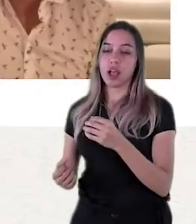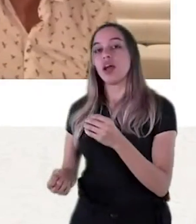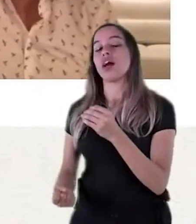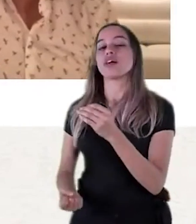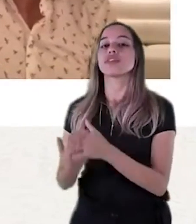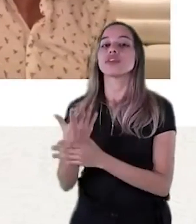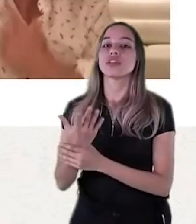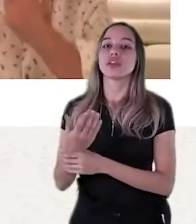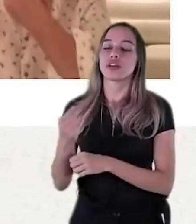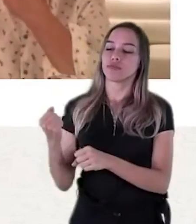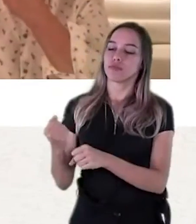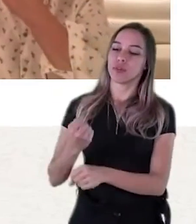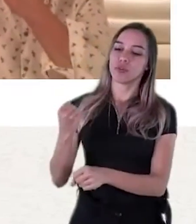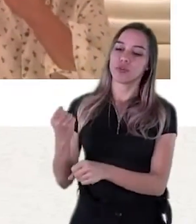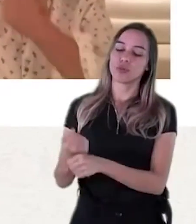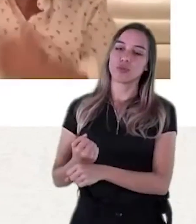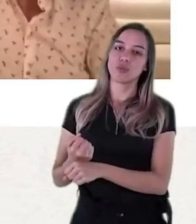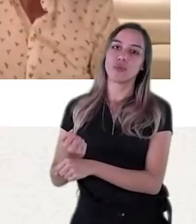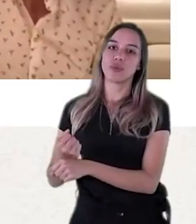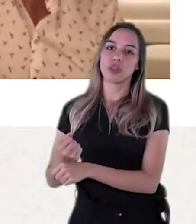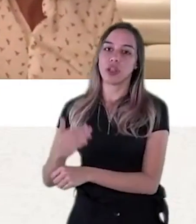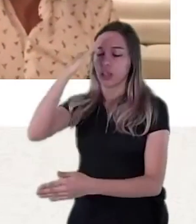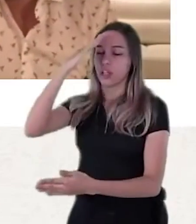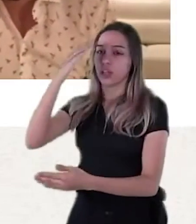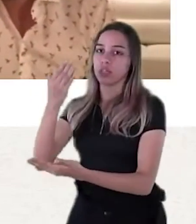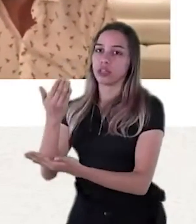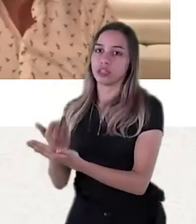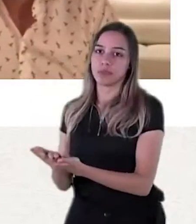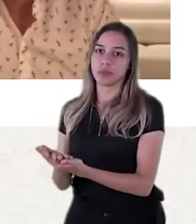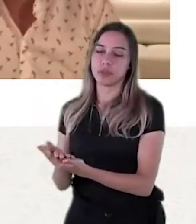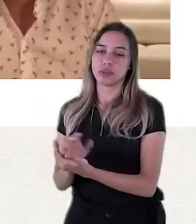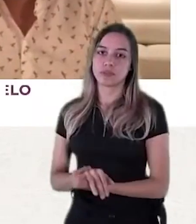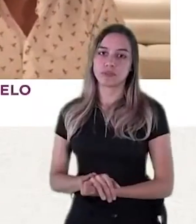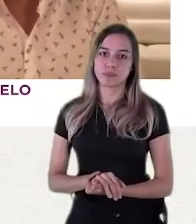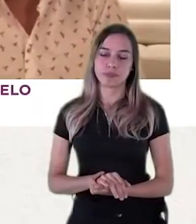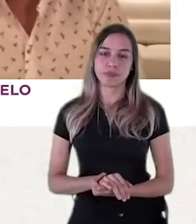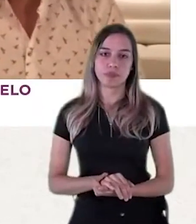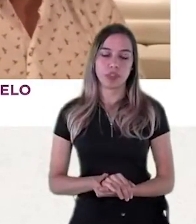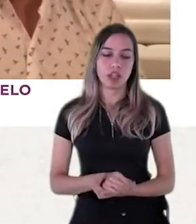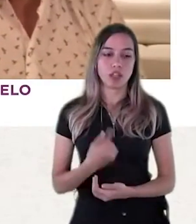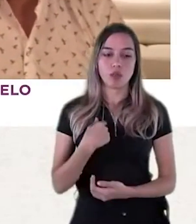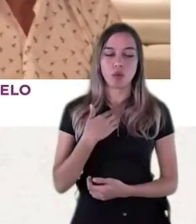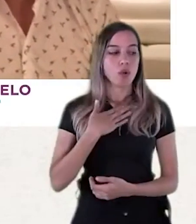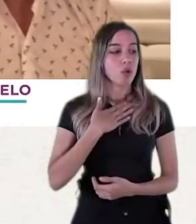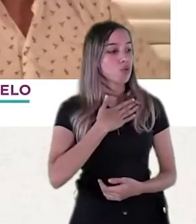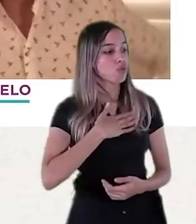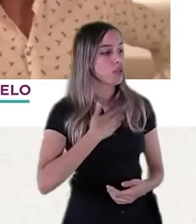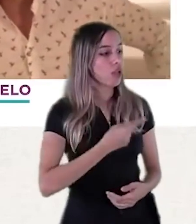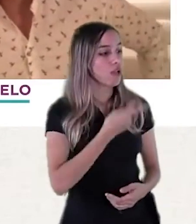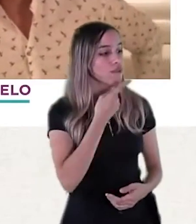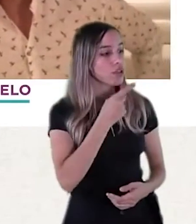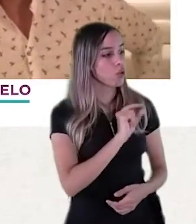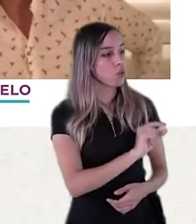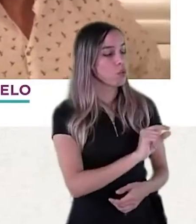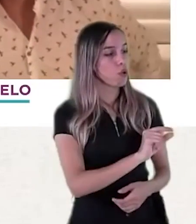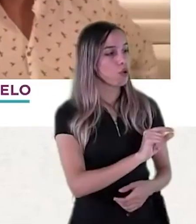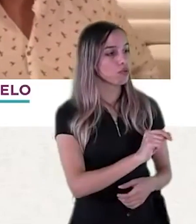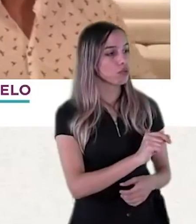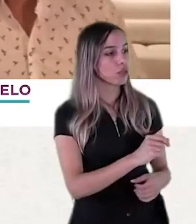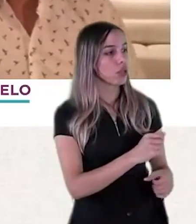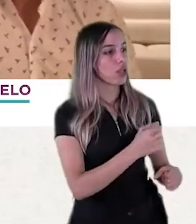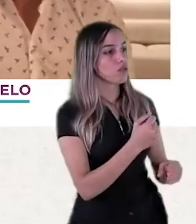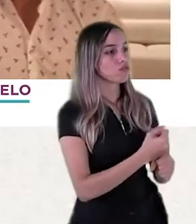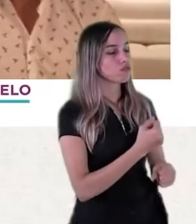antes do encerramento, nós estamos chegando já, no qual eu queria que o senhor falasse um pouco dos seus projetos, e